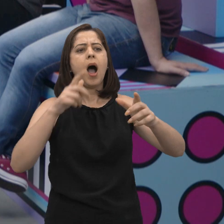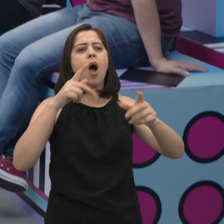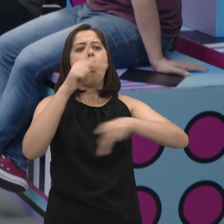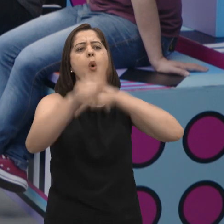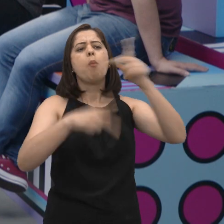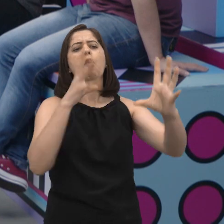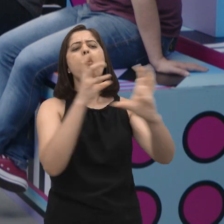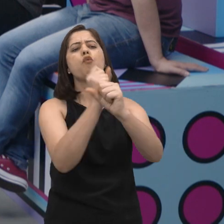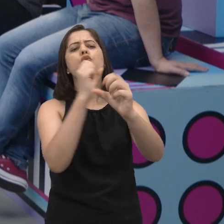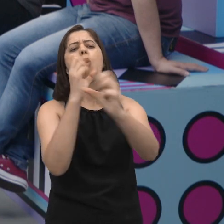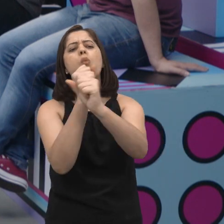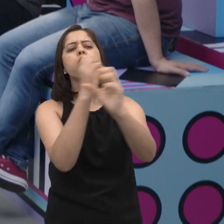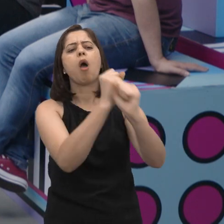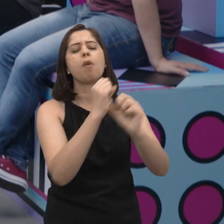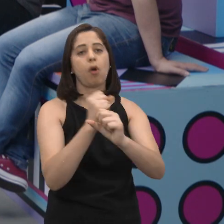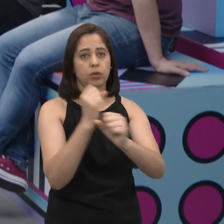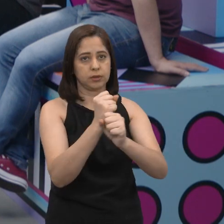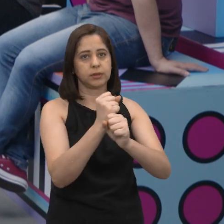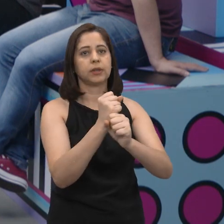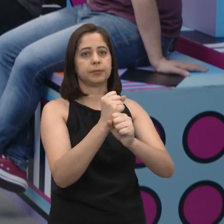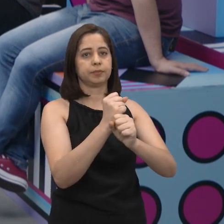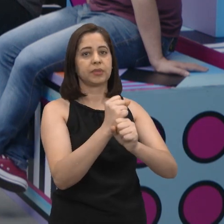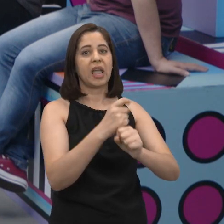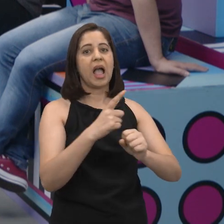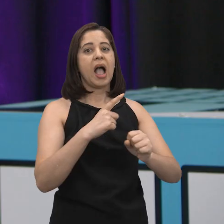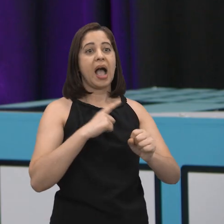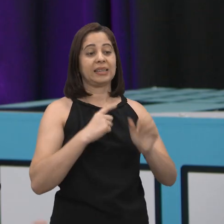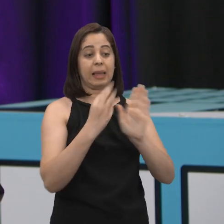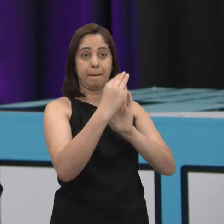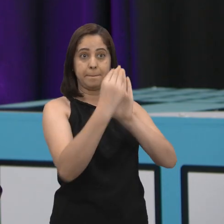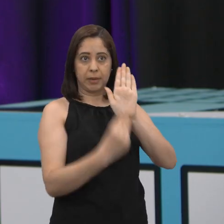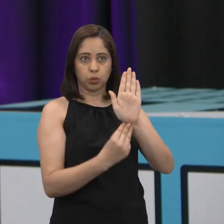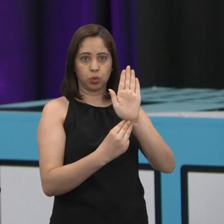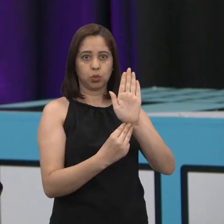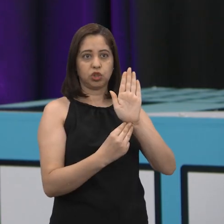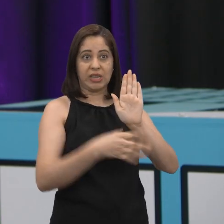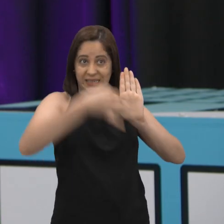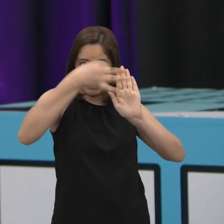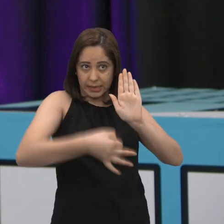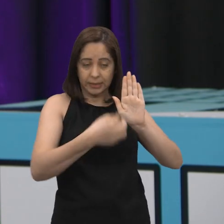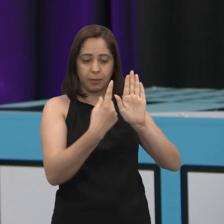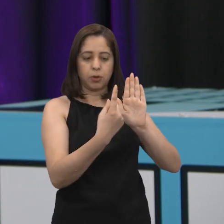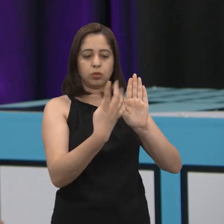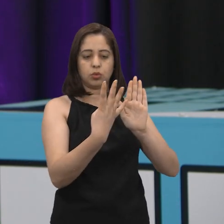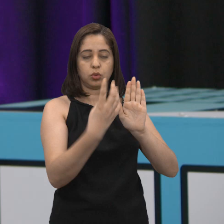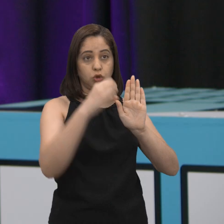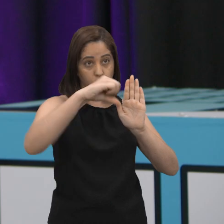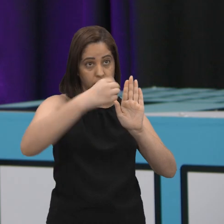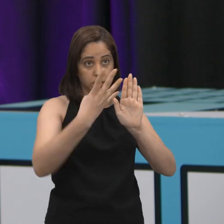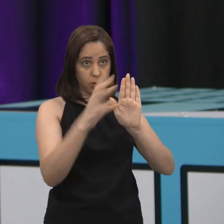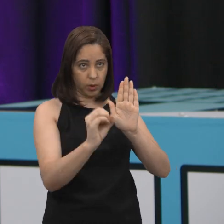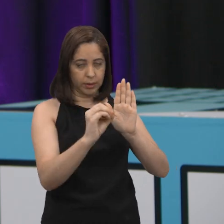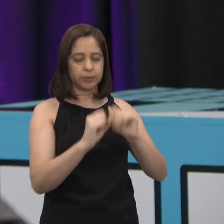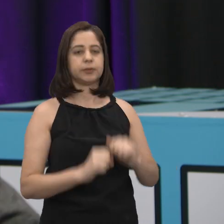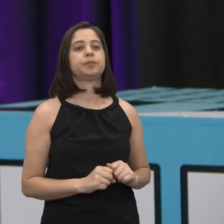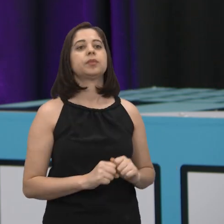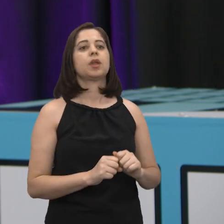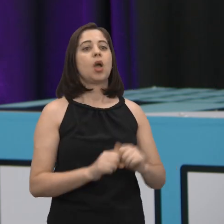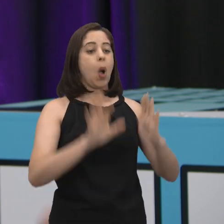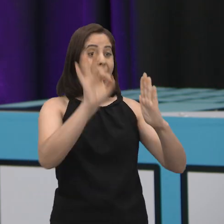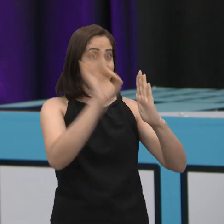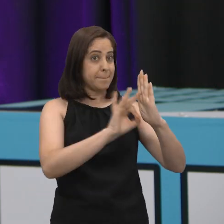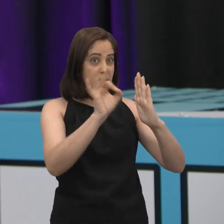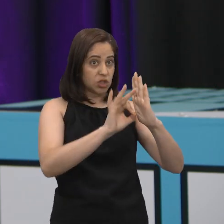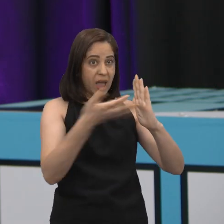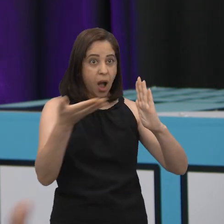central, né, com uma metodologia bem estabelecida e tudo mais, desde a década de 40, de 1940. Né? O IBGE hoje, os